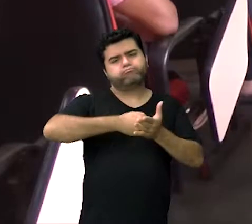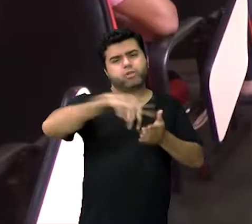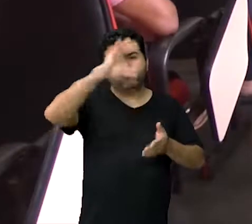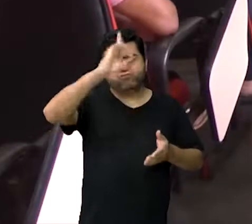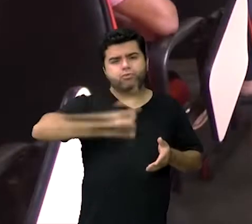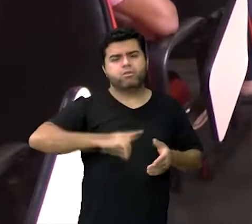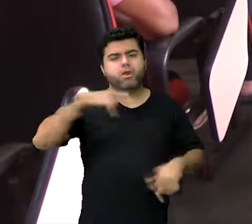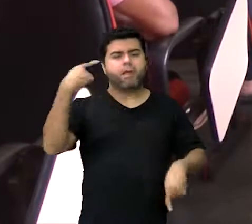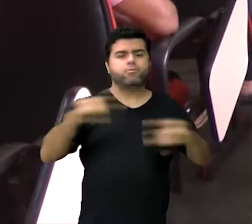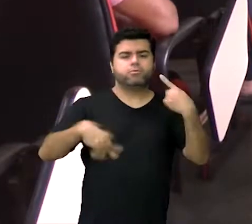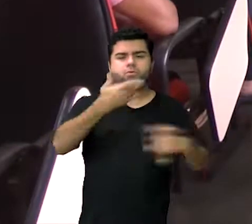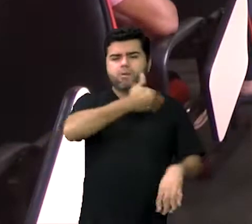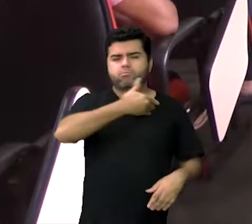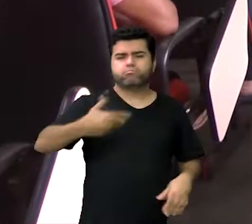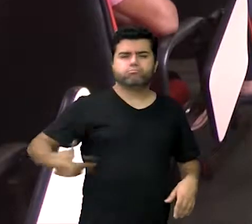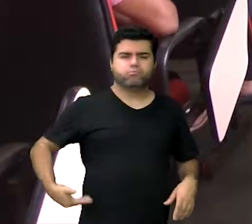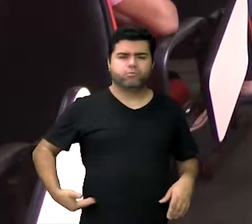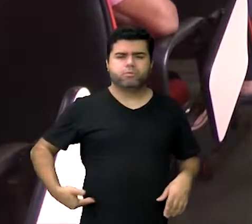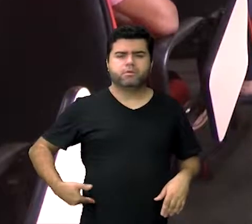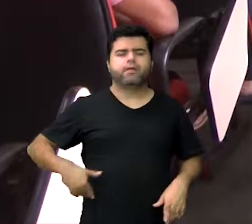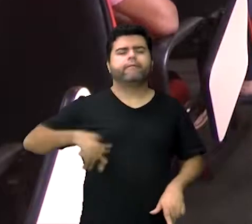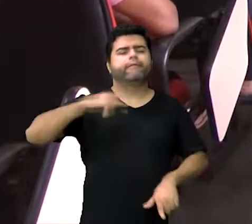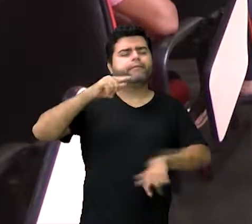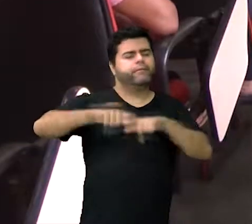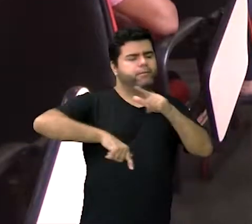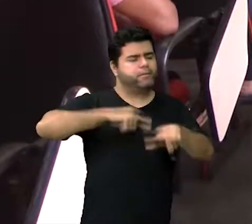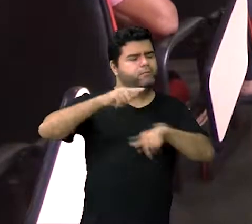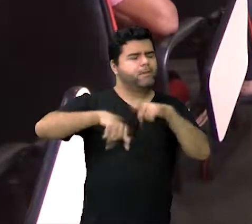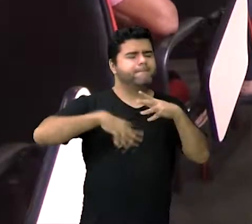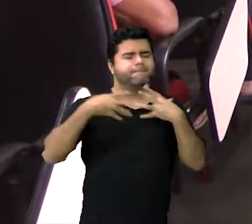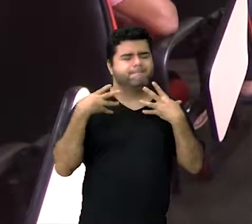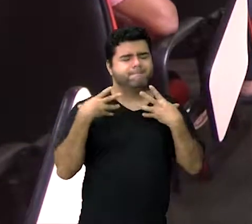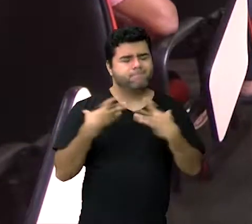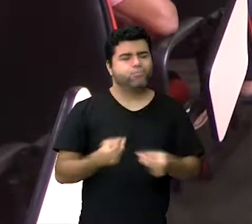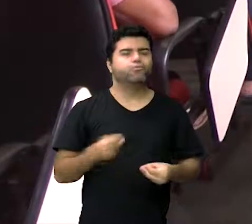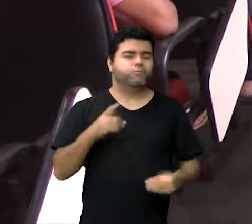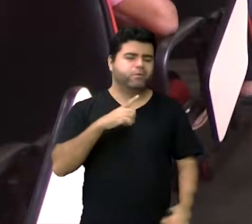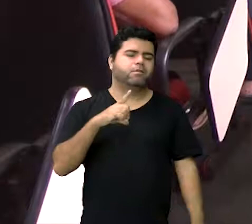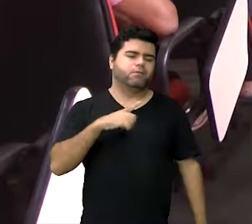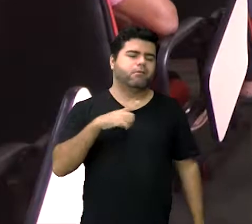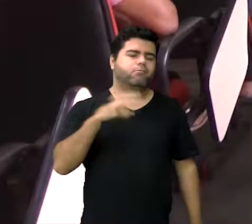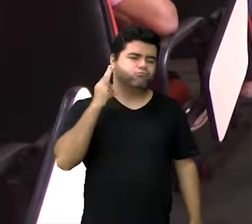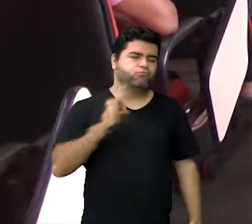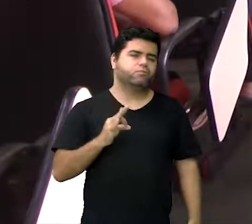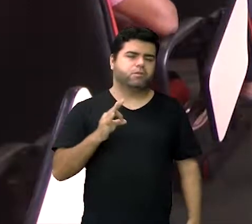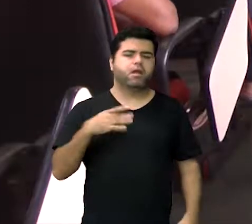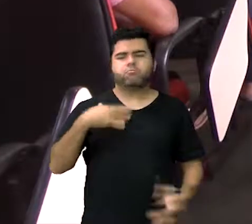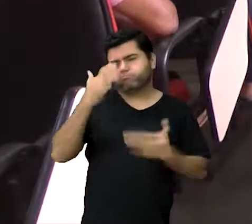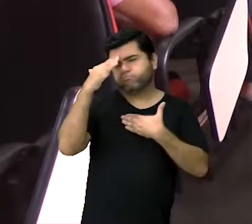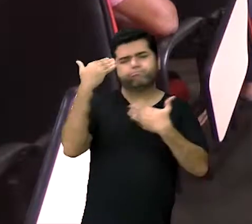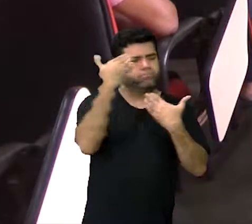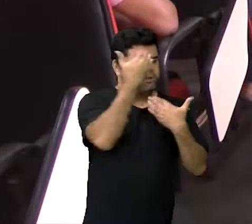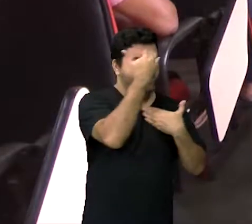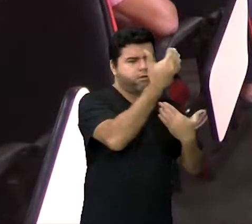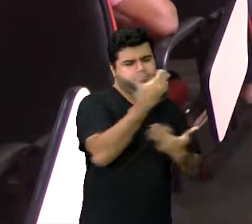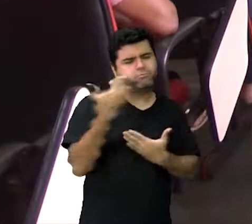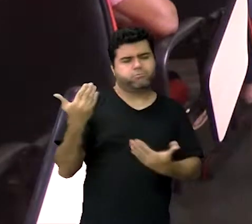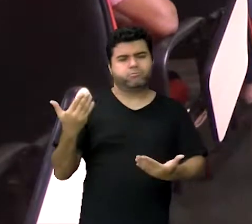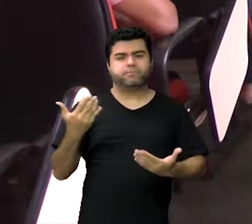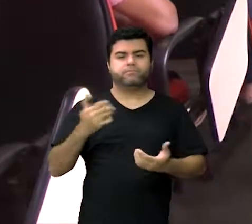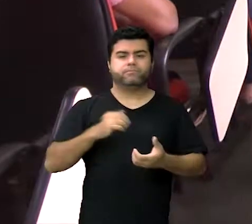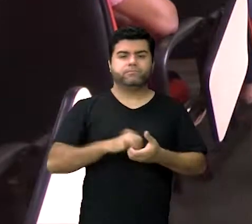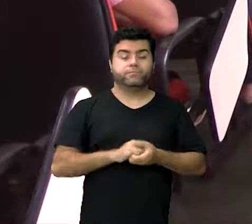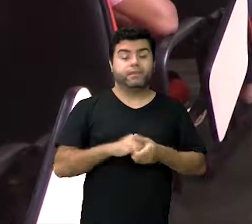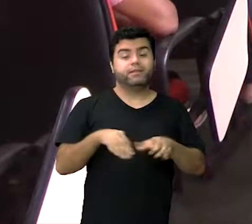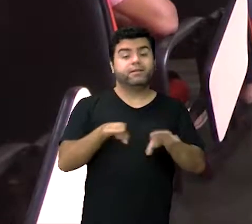que buscamos. Tem muito trabalho com certeza esse conselho aí. Tá? Obrigada aí pela presença, viu? E o